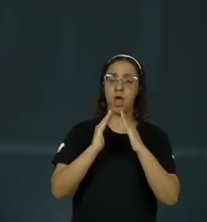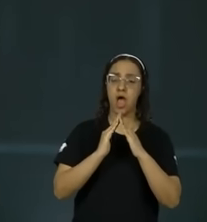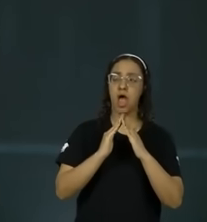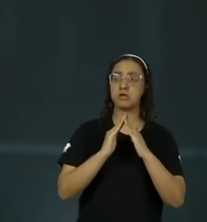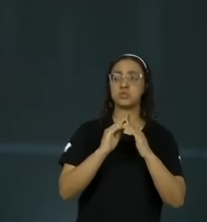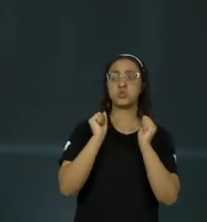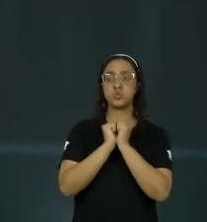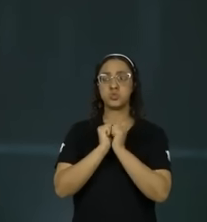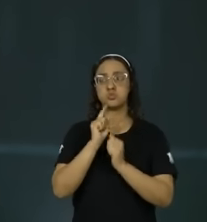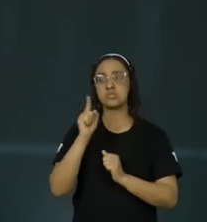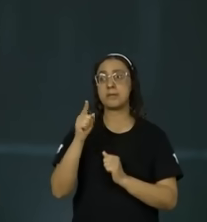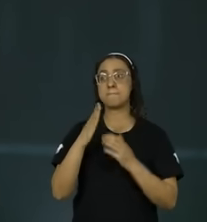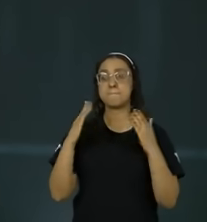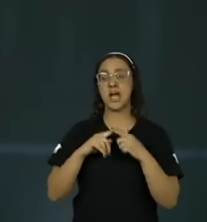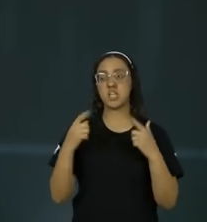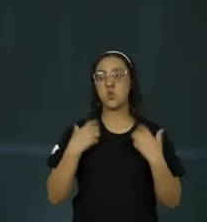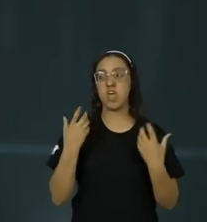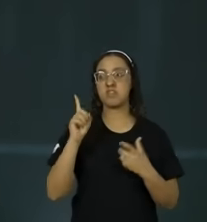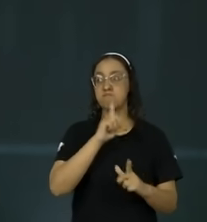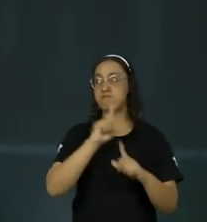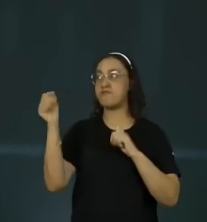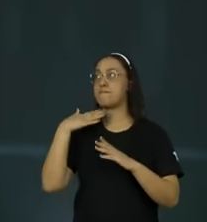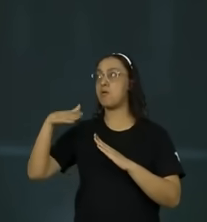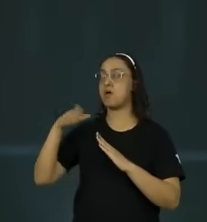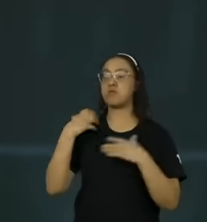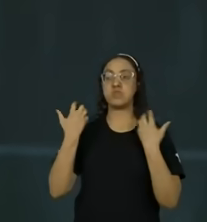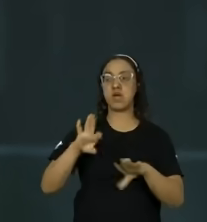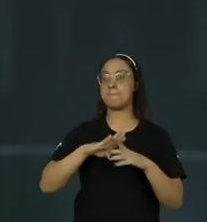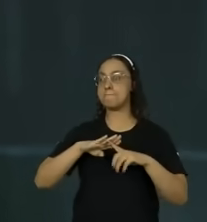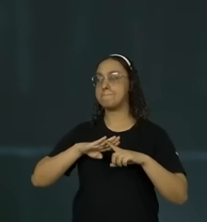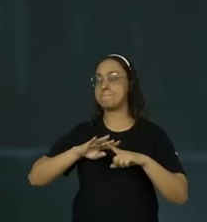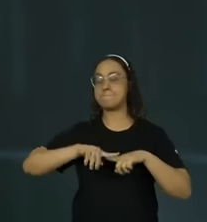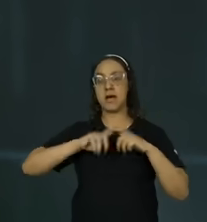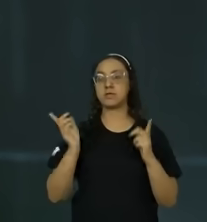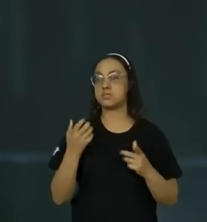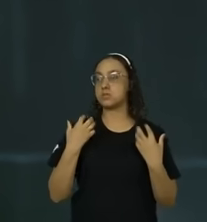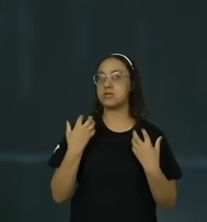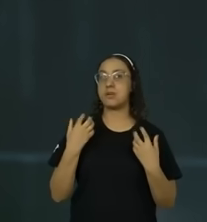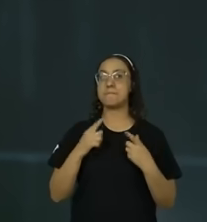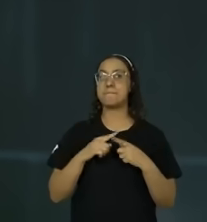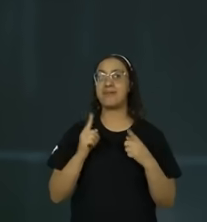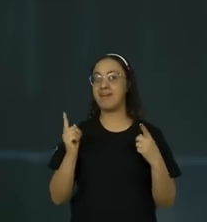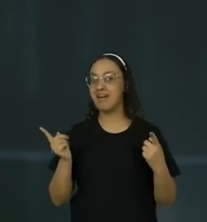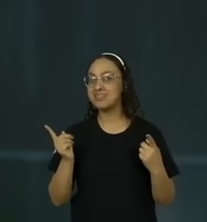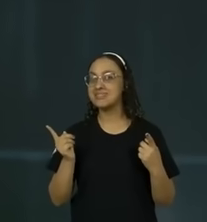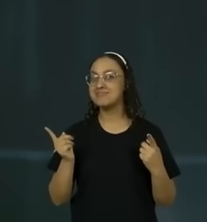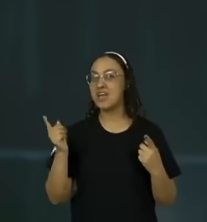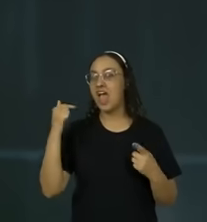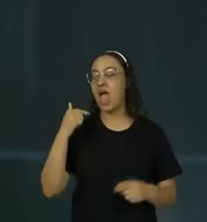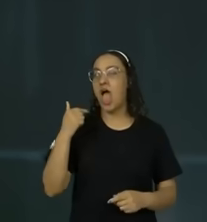hoje é que você suma da minha frente. Nós somos uma bagunça. E eu fico tentando imaginar que José está vivendo exatamente